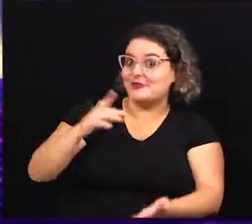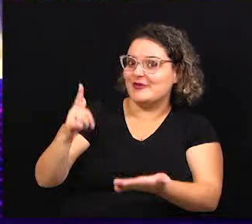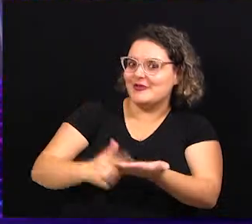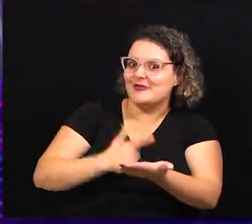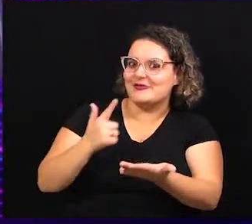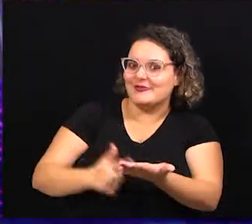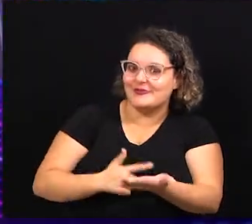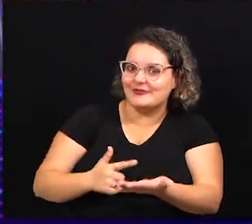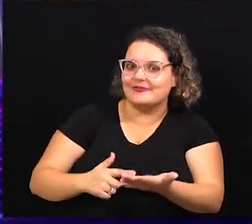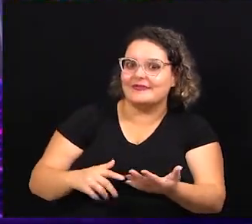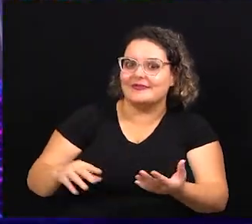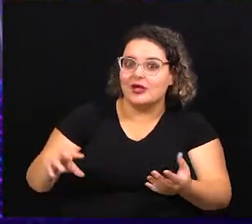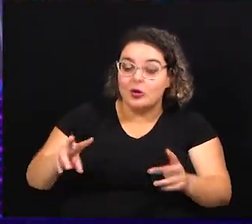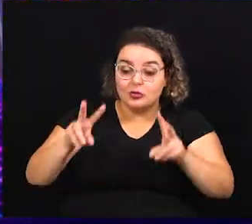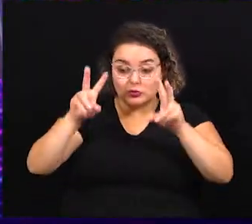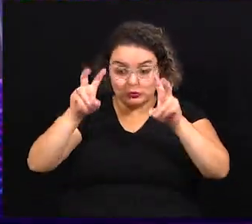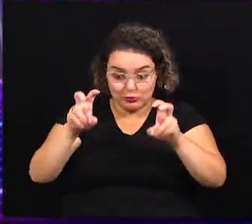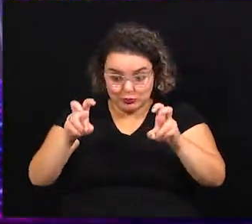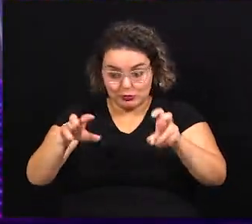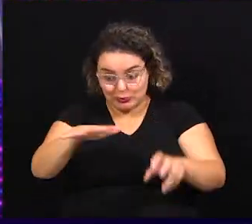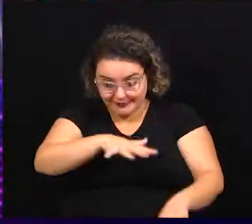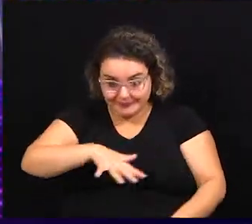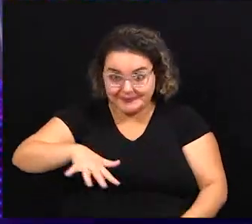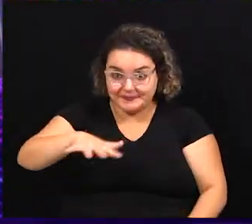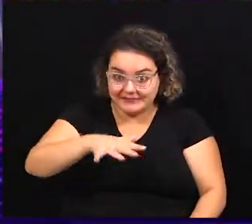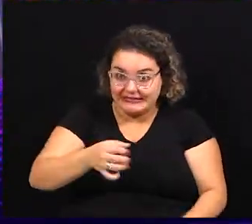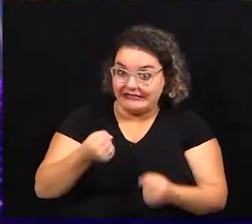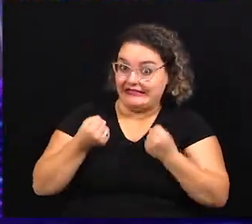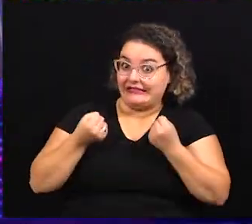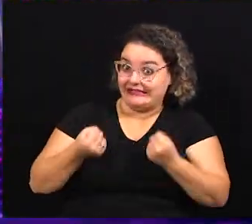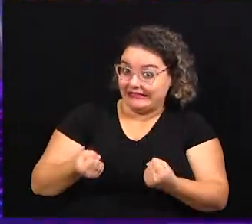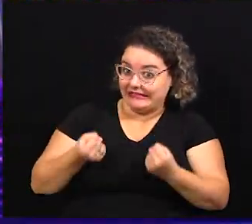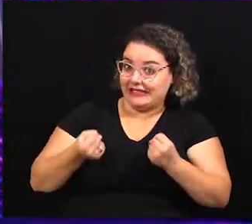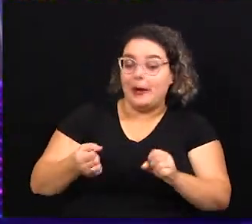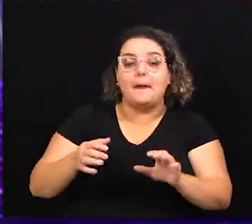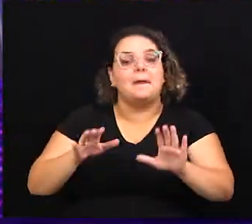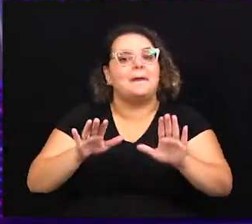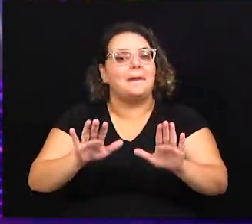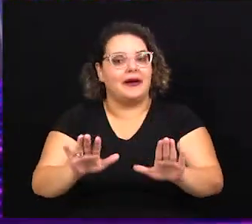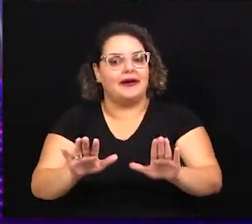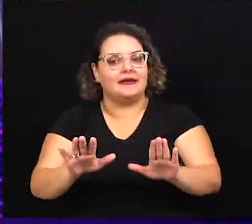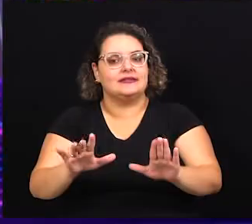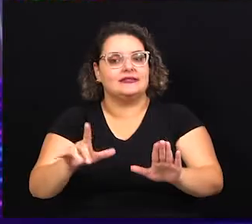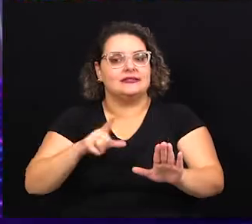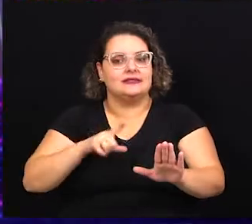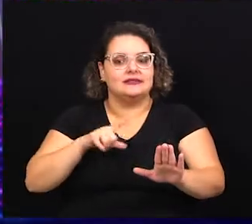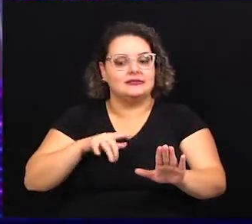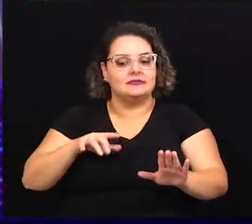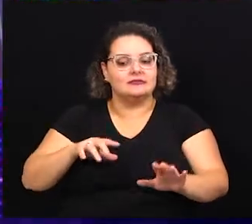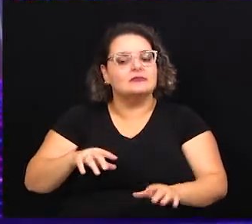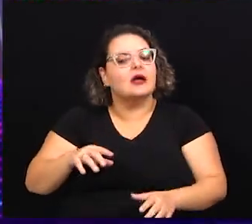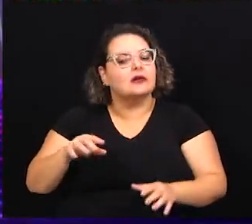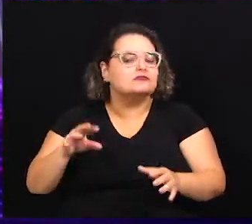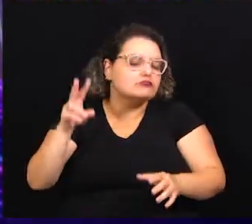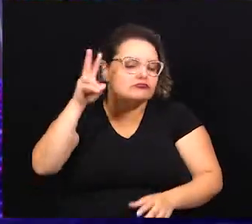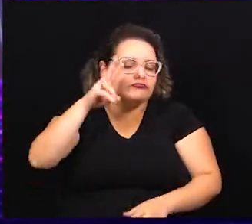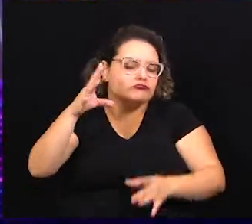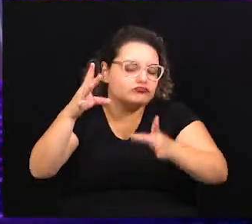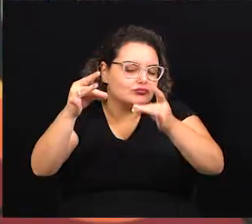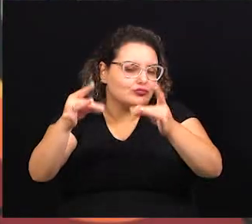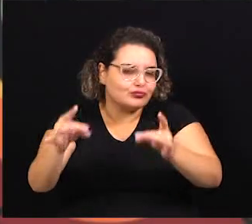ela gira em torno desse tema que tende a ser pesado, porém, ela tem uma abordagem completamente